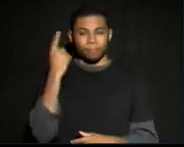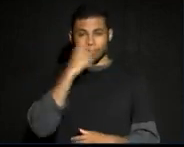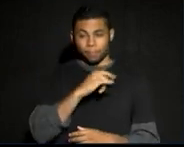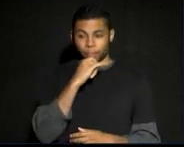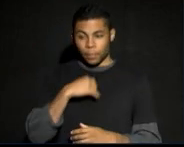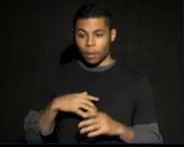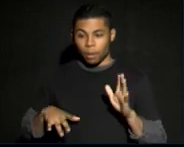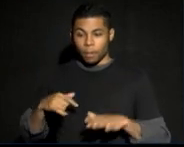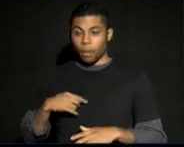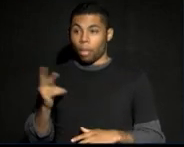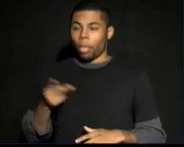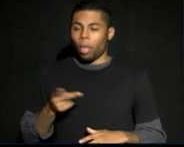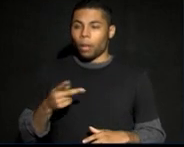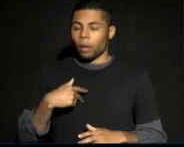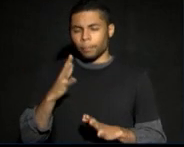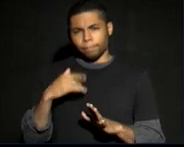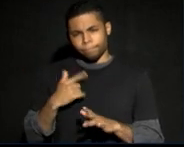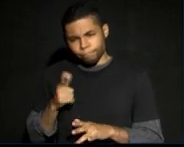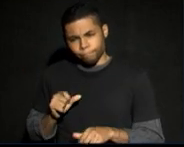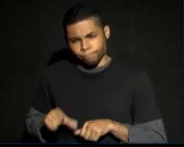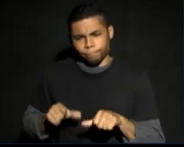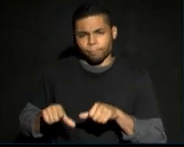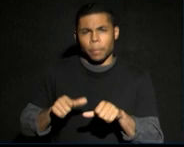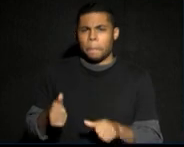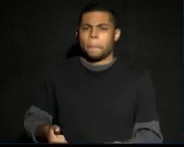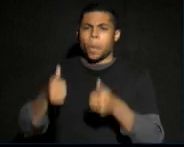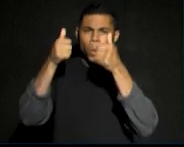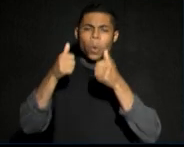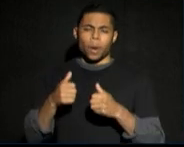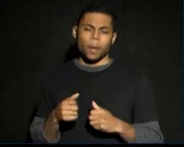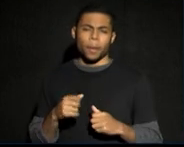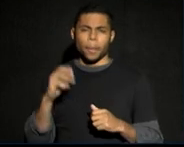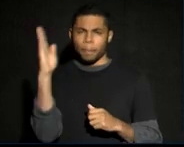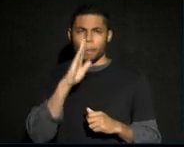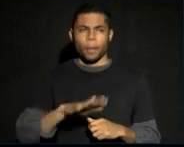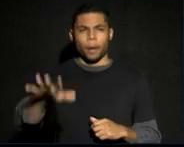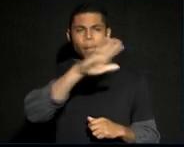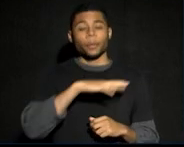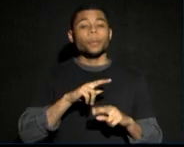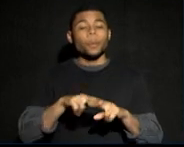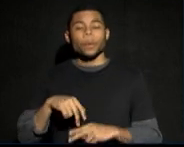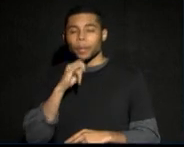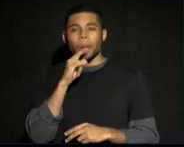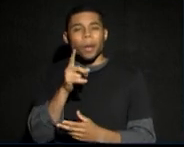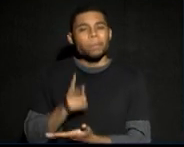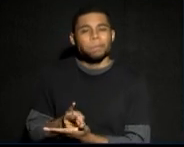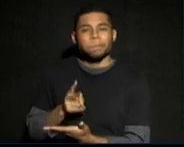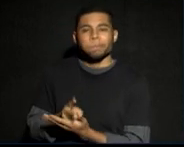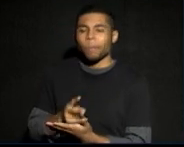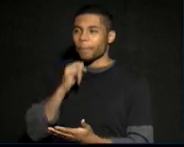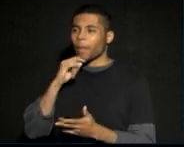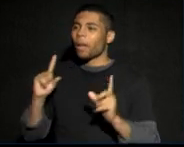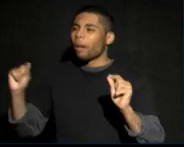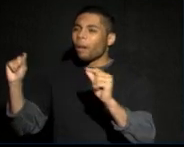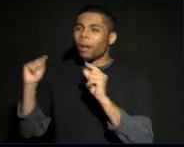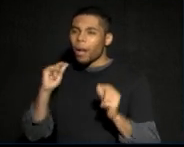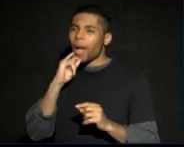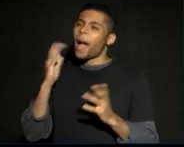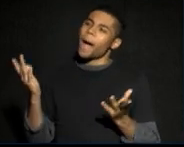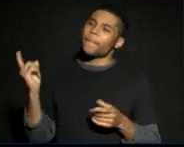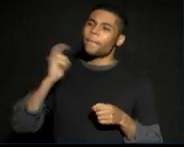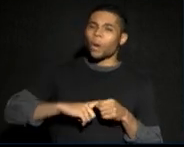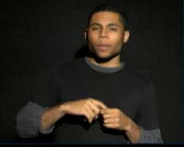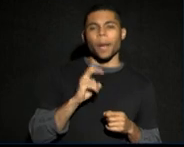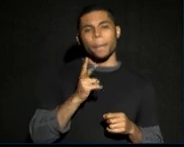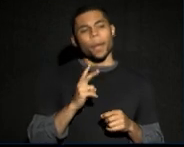cometer erros novos né Vamos mudar o tipo genro e evoluir um pouco debate do Brasil porque quando você fica dando certo o debate aí